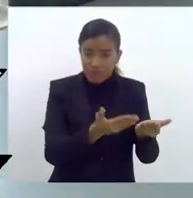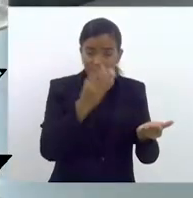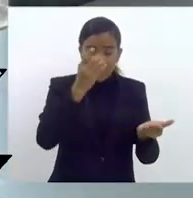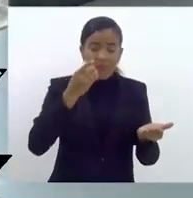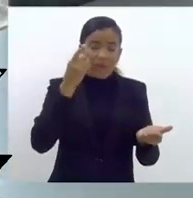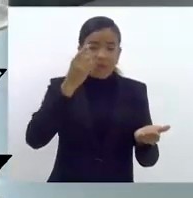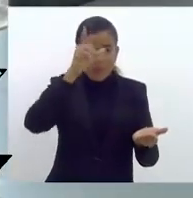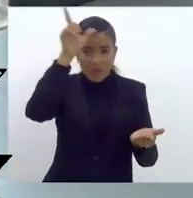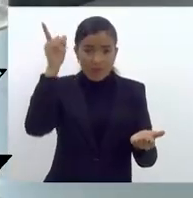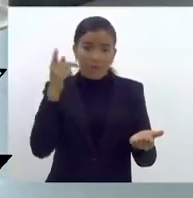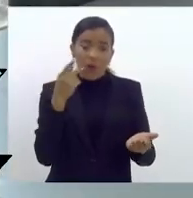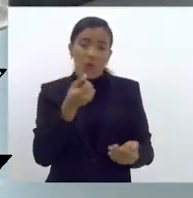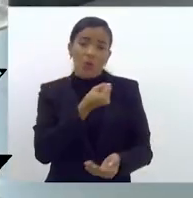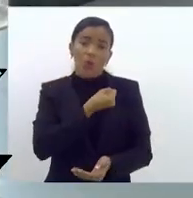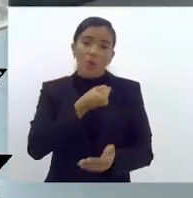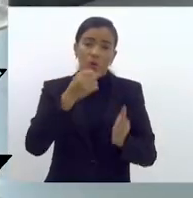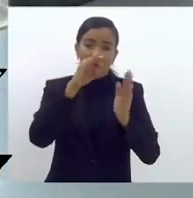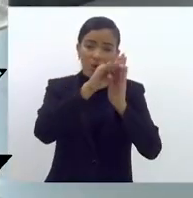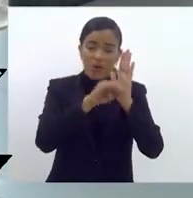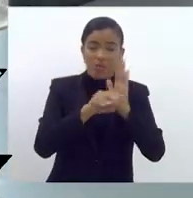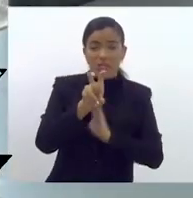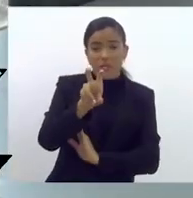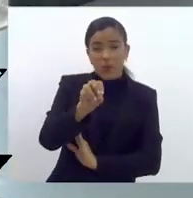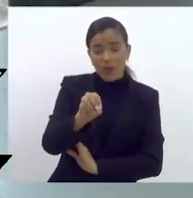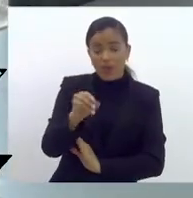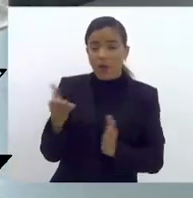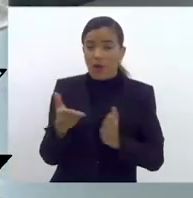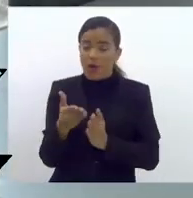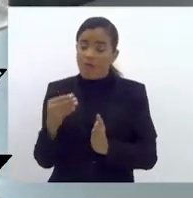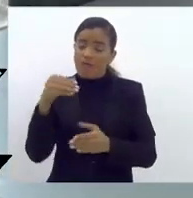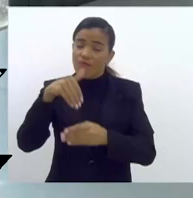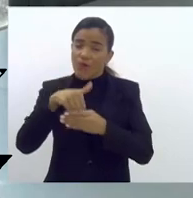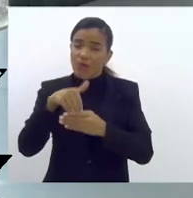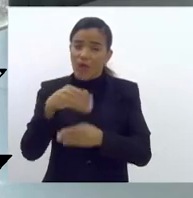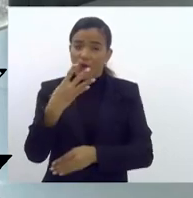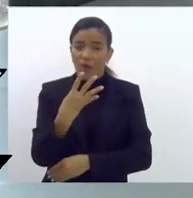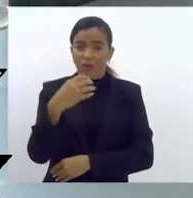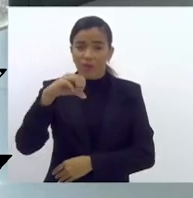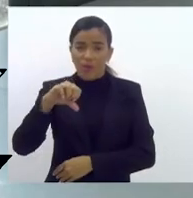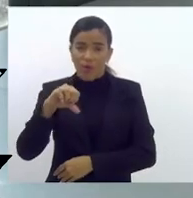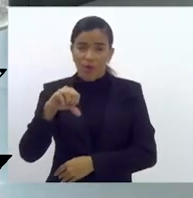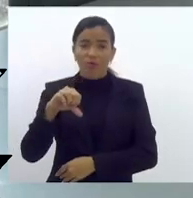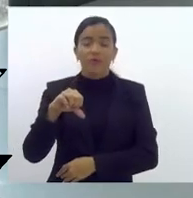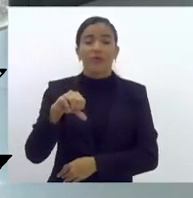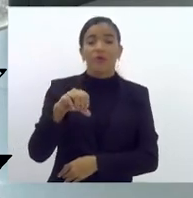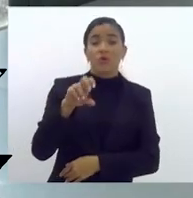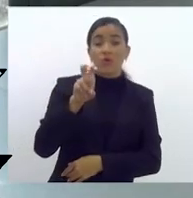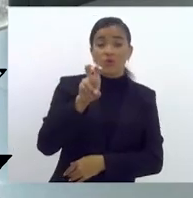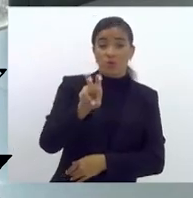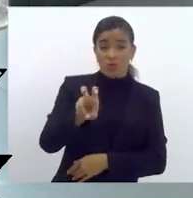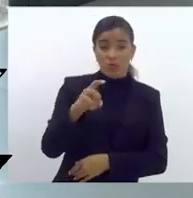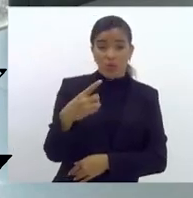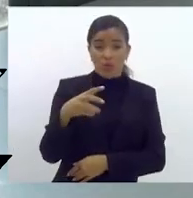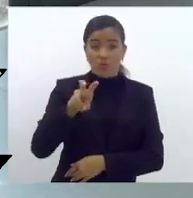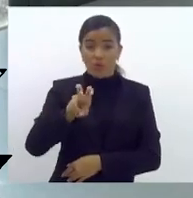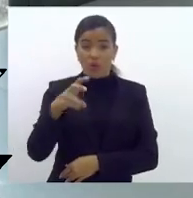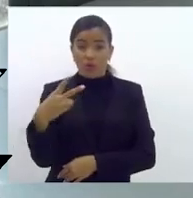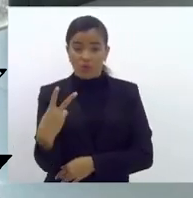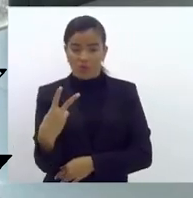50 vamos votar em bloco 49 o 51 da pauta e o 52